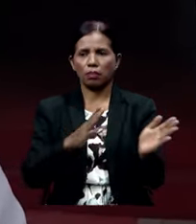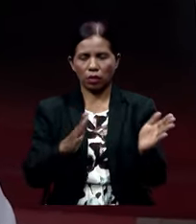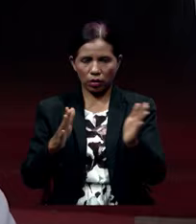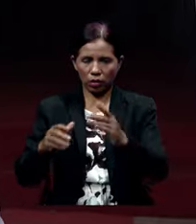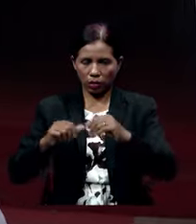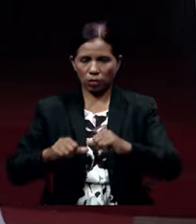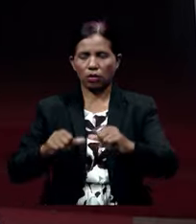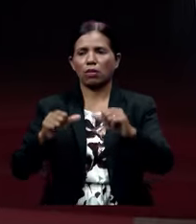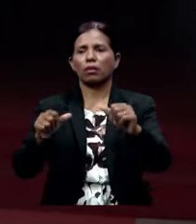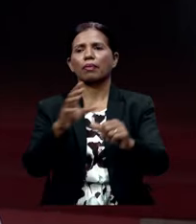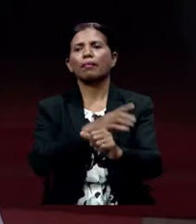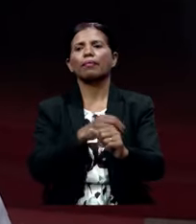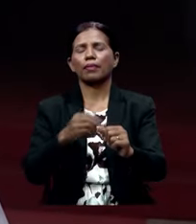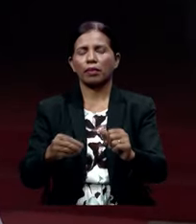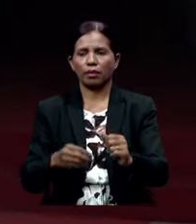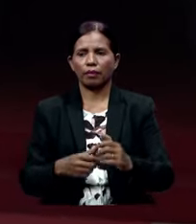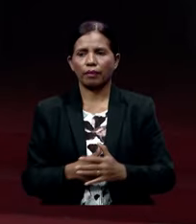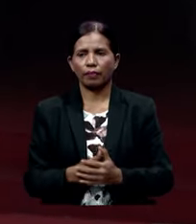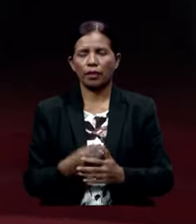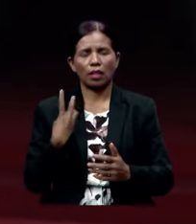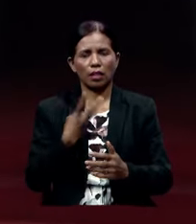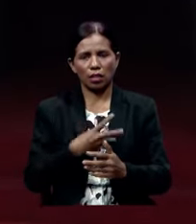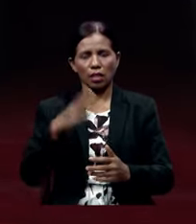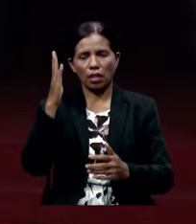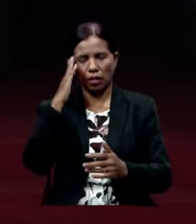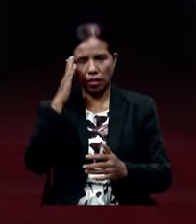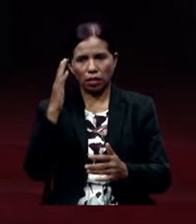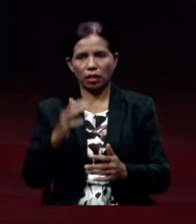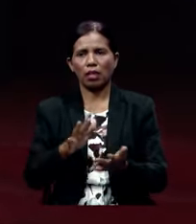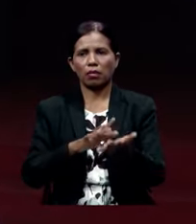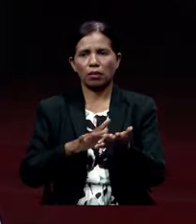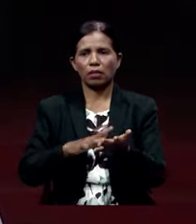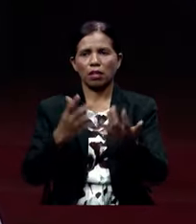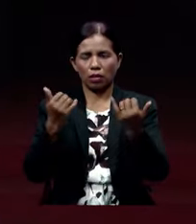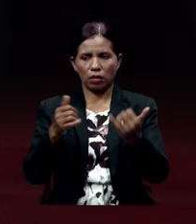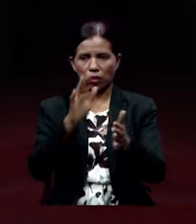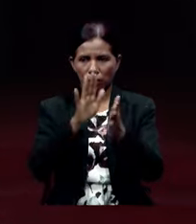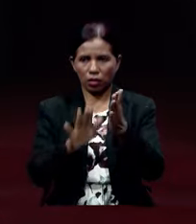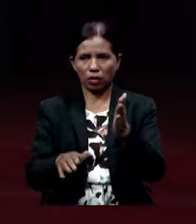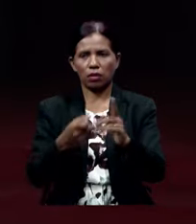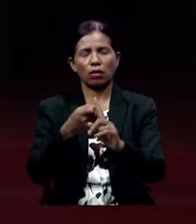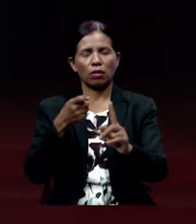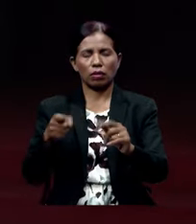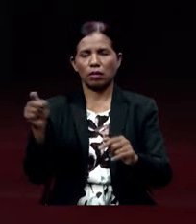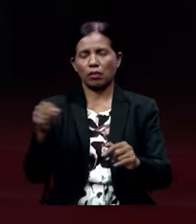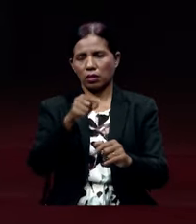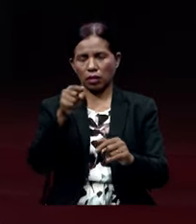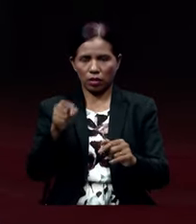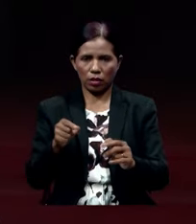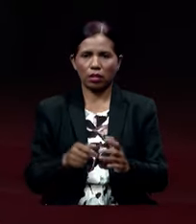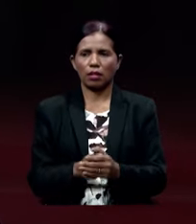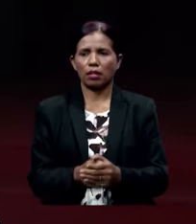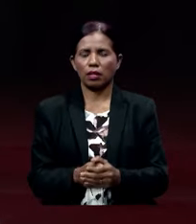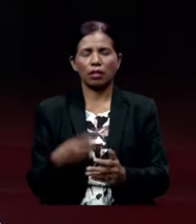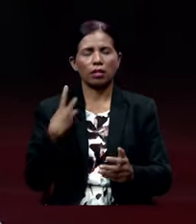gore te hein previsto su camera contas ta tena kata amur gradak diminui tep tep suni persentaje ora ne maka